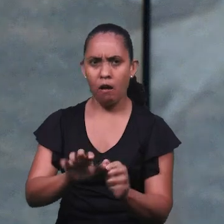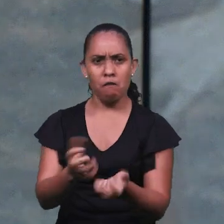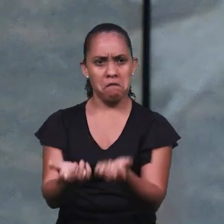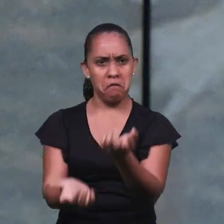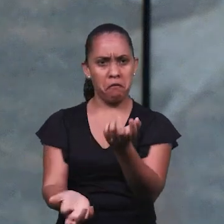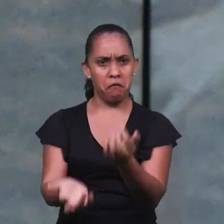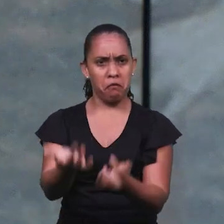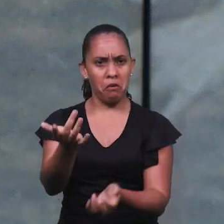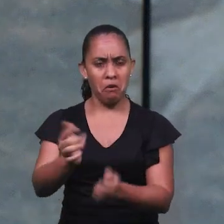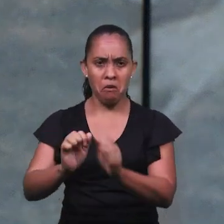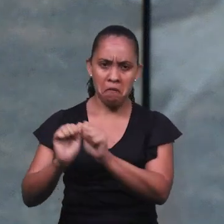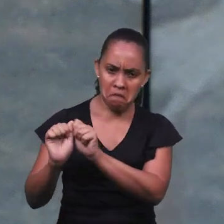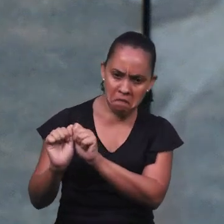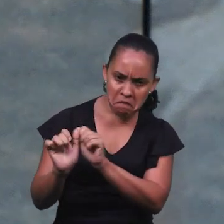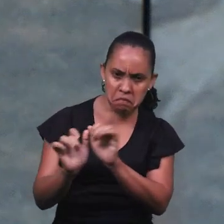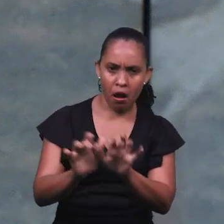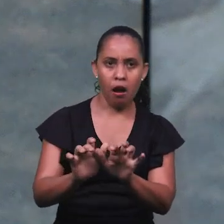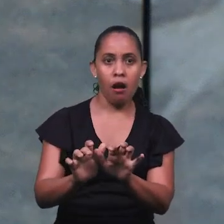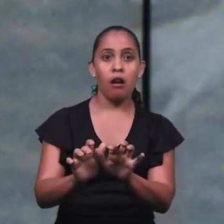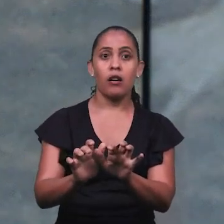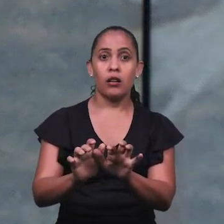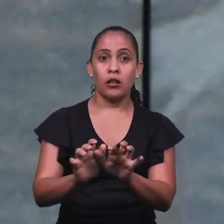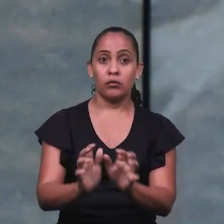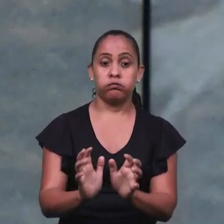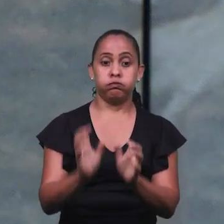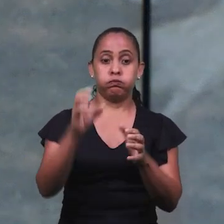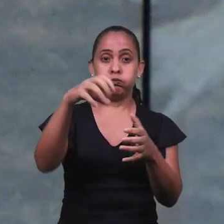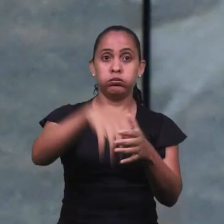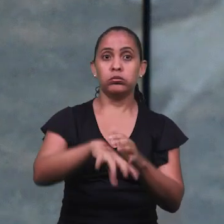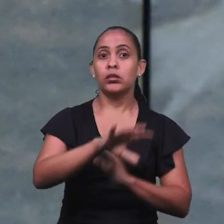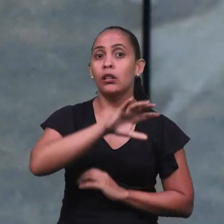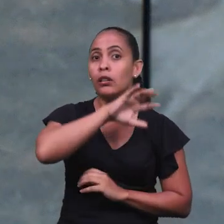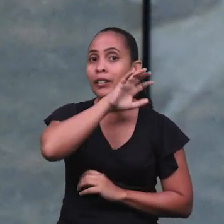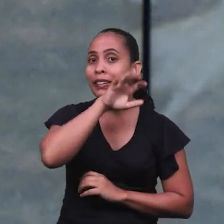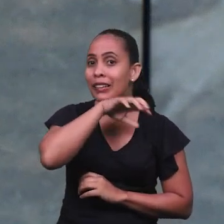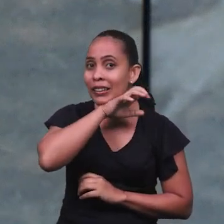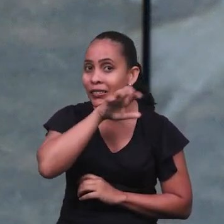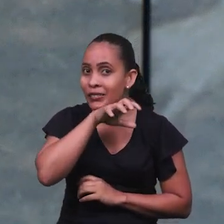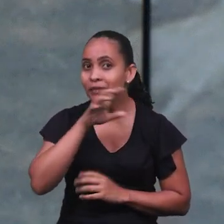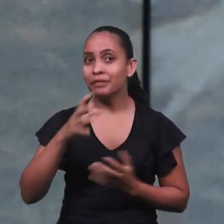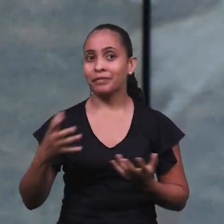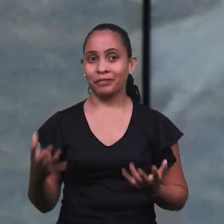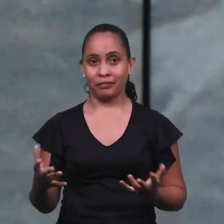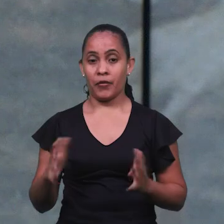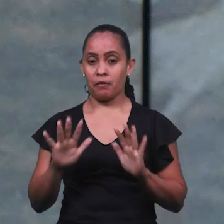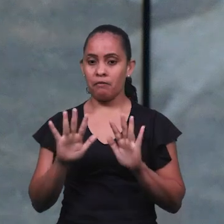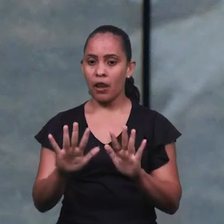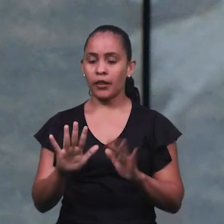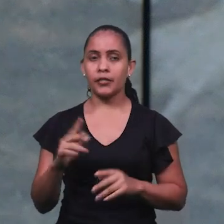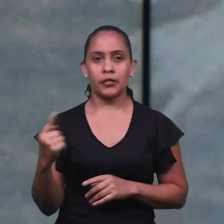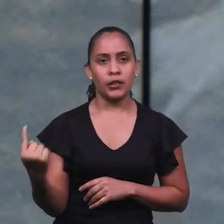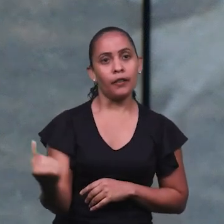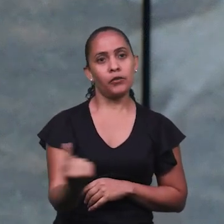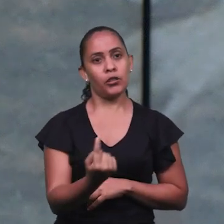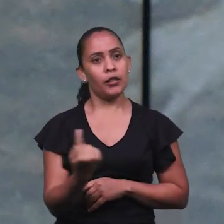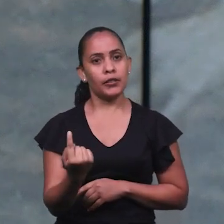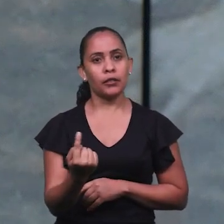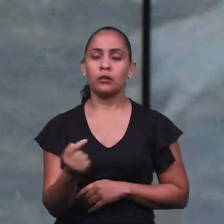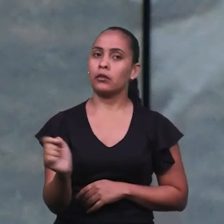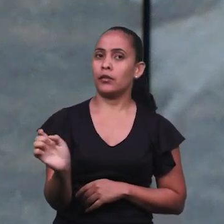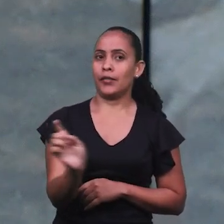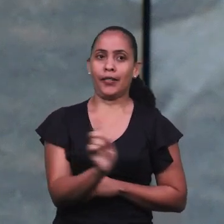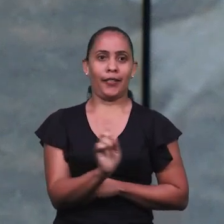às fogueiras, às cruzes, quer dizer, passaram pelo sofrimento, mas não passaram sozinhos.